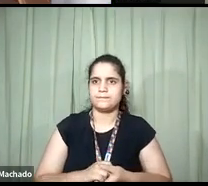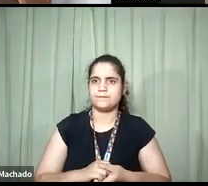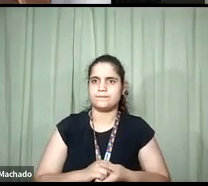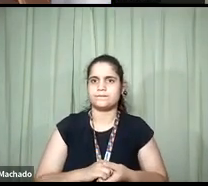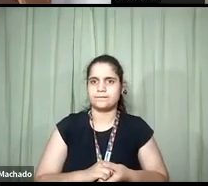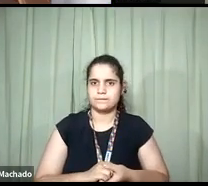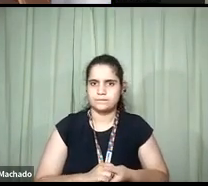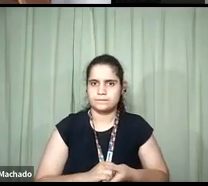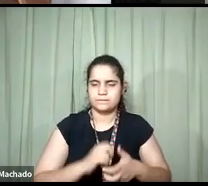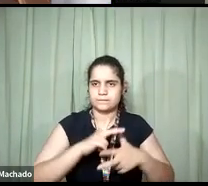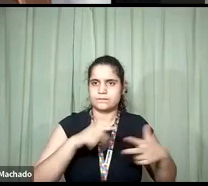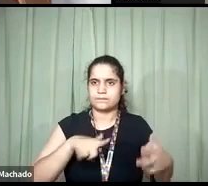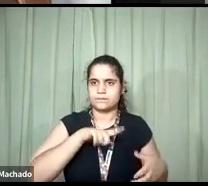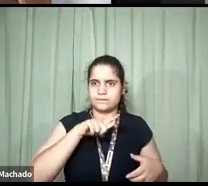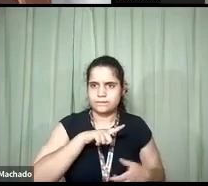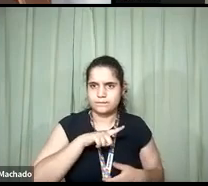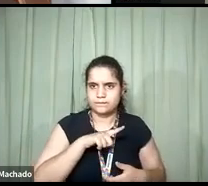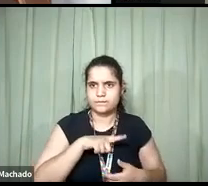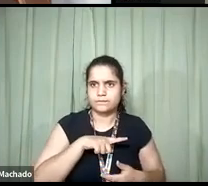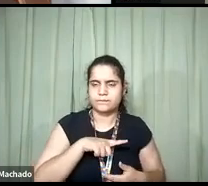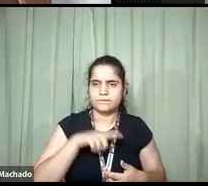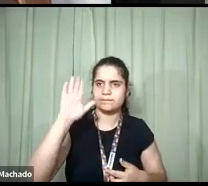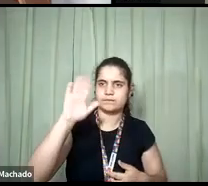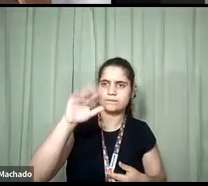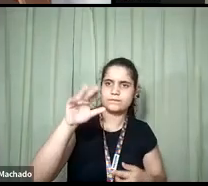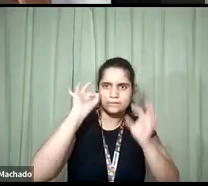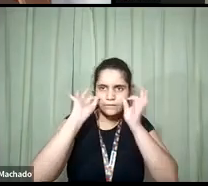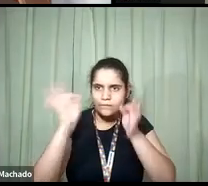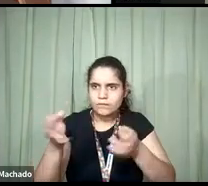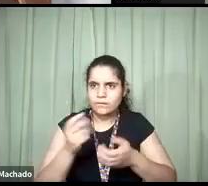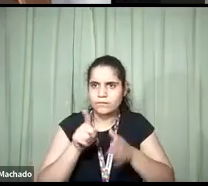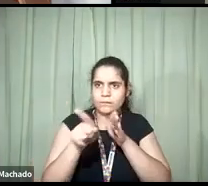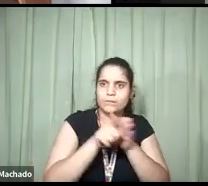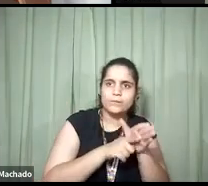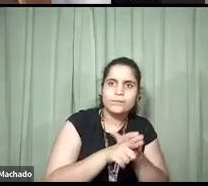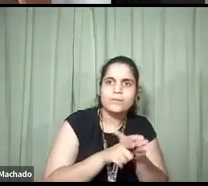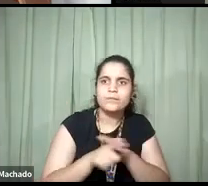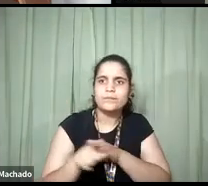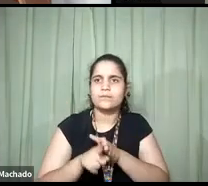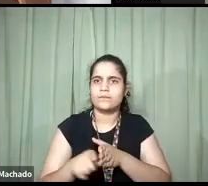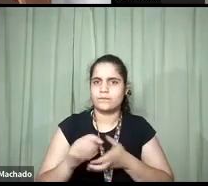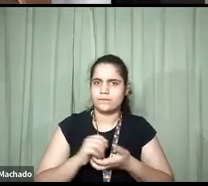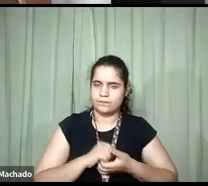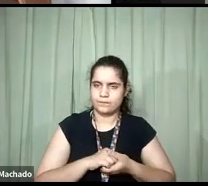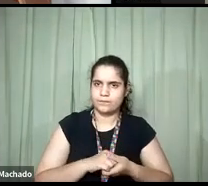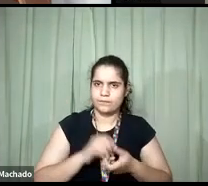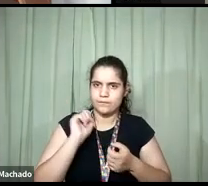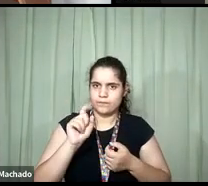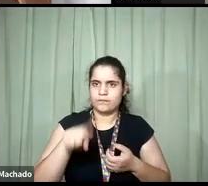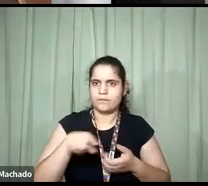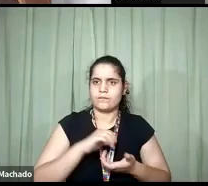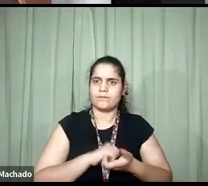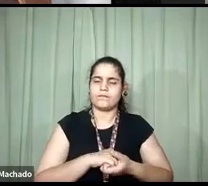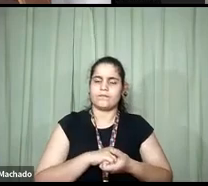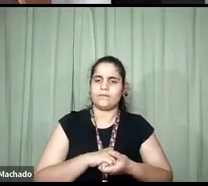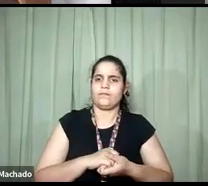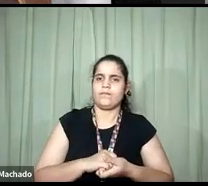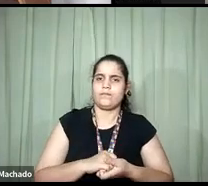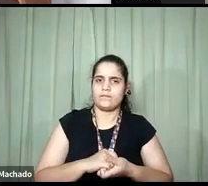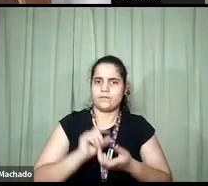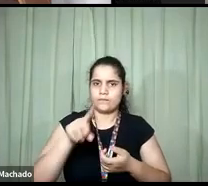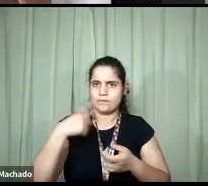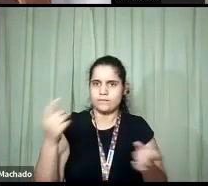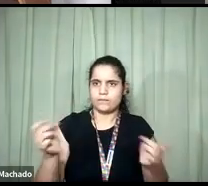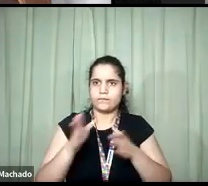Coisa que tem chamado a atenção dos pesquisadores é que, quando você